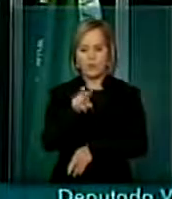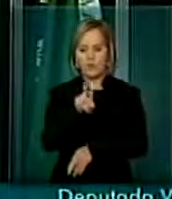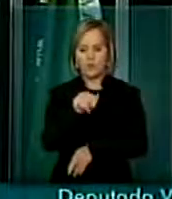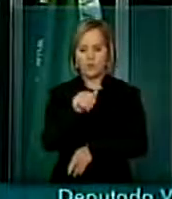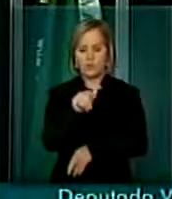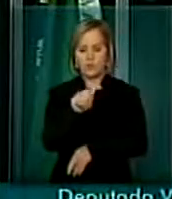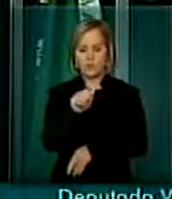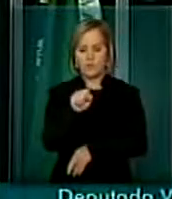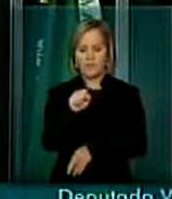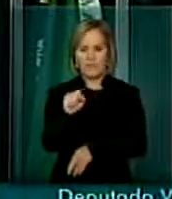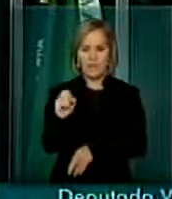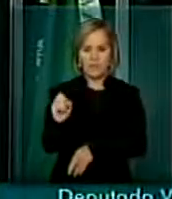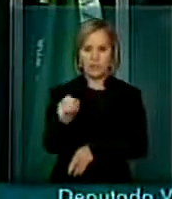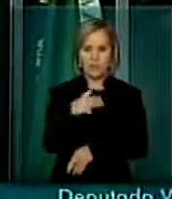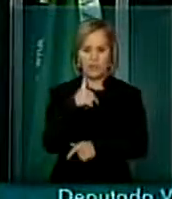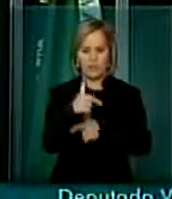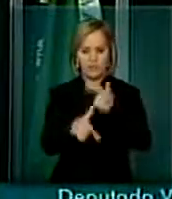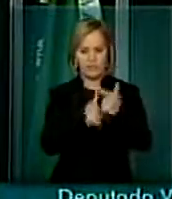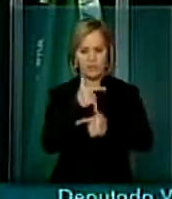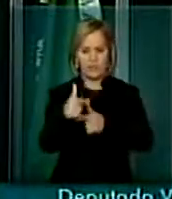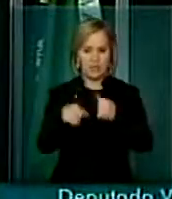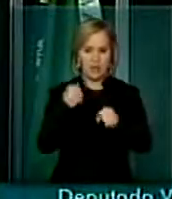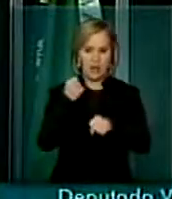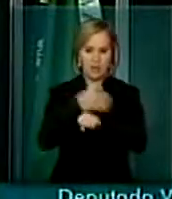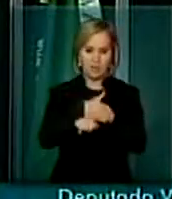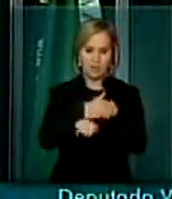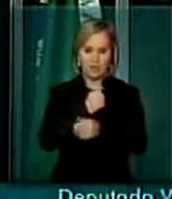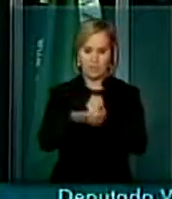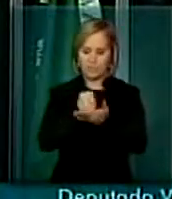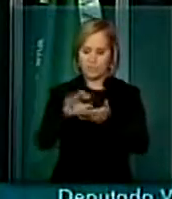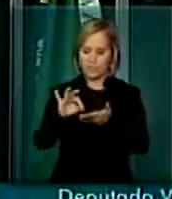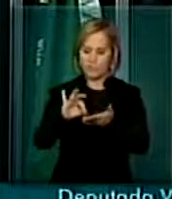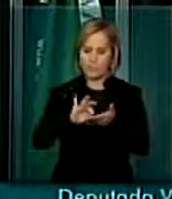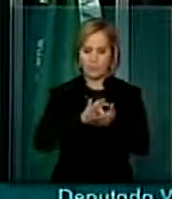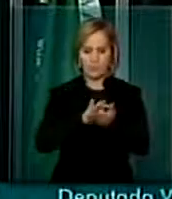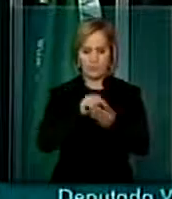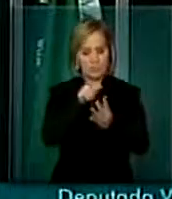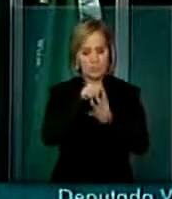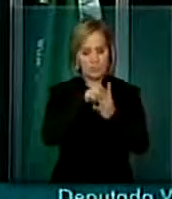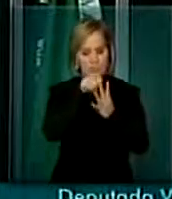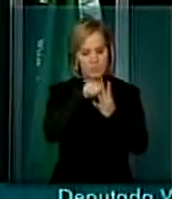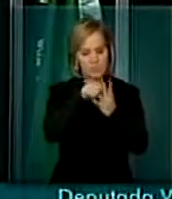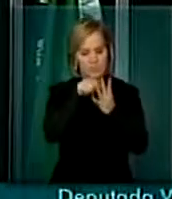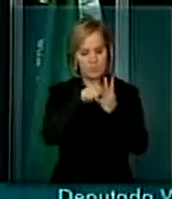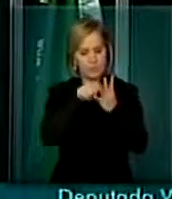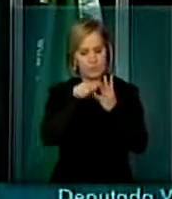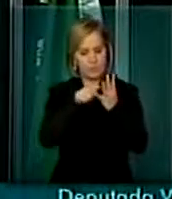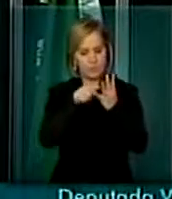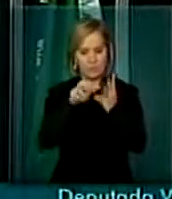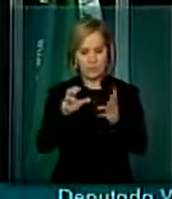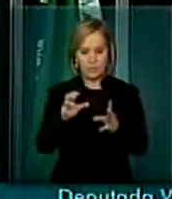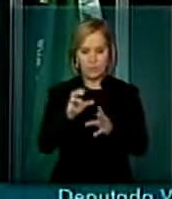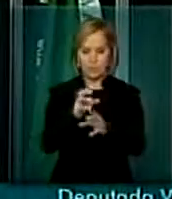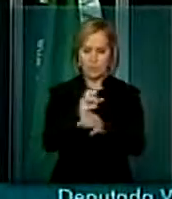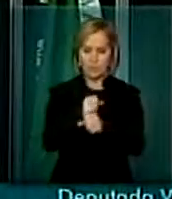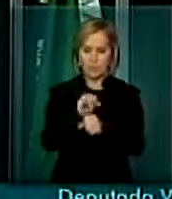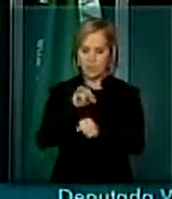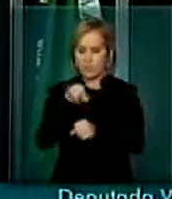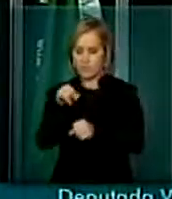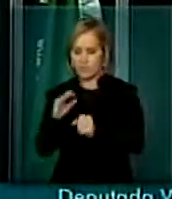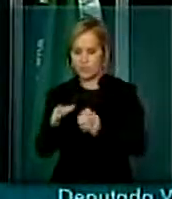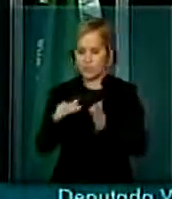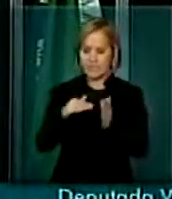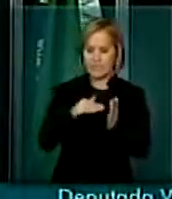trabalho no Brasil. E fechamos o quadrimestre com um total, ou seja, de janeiro a